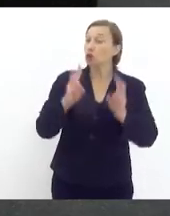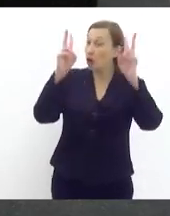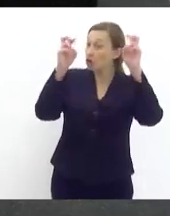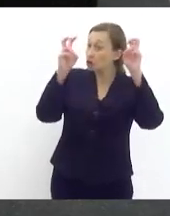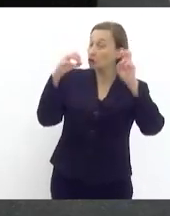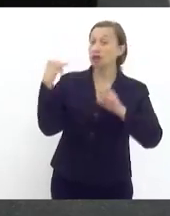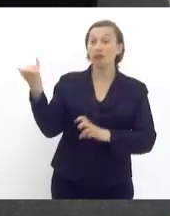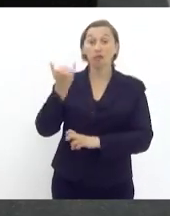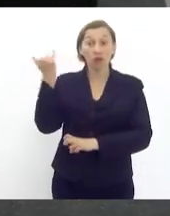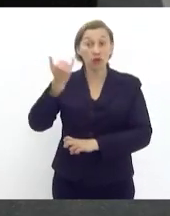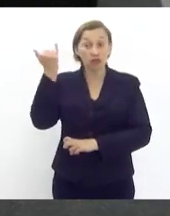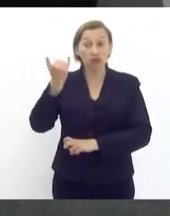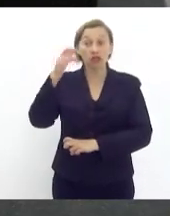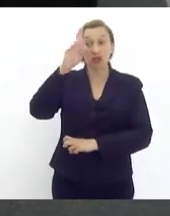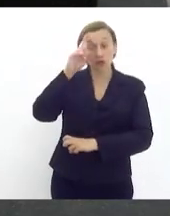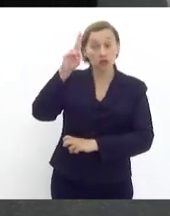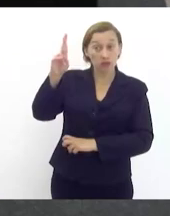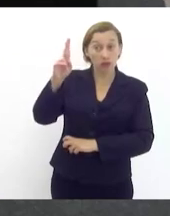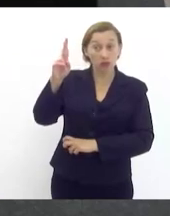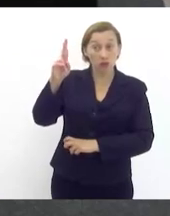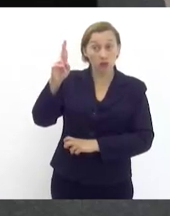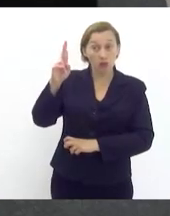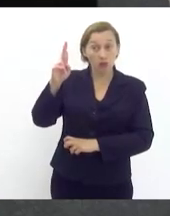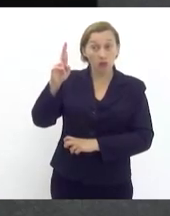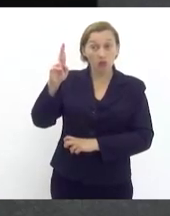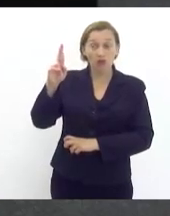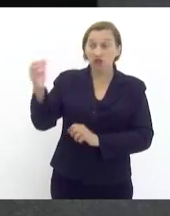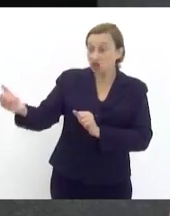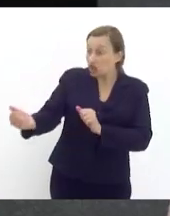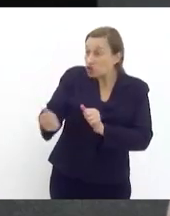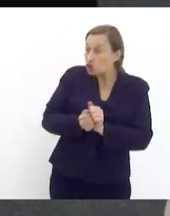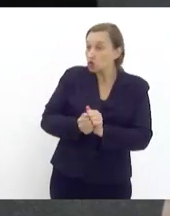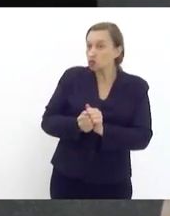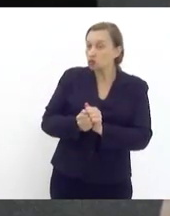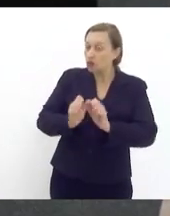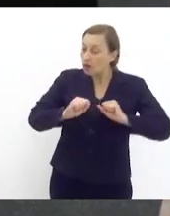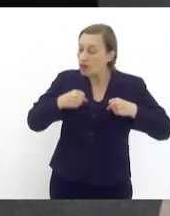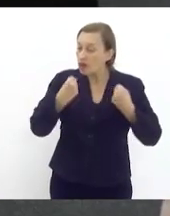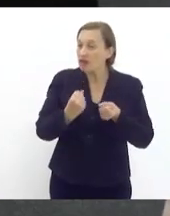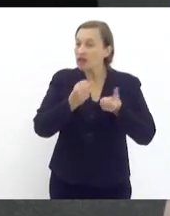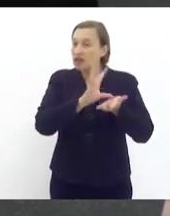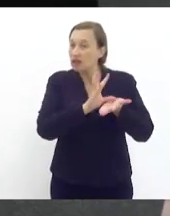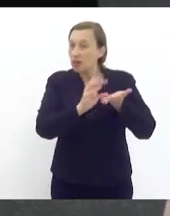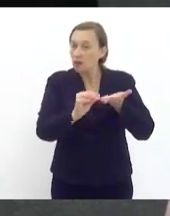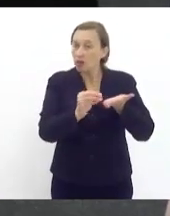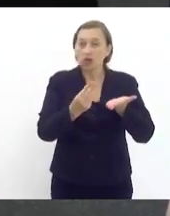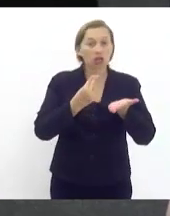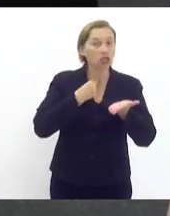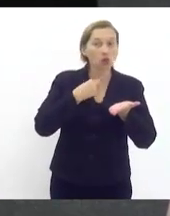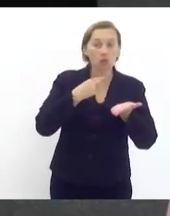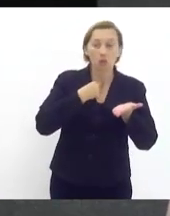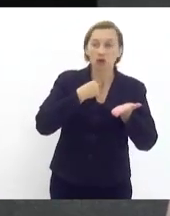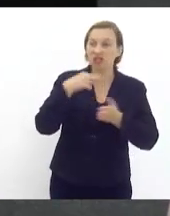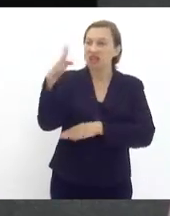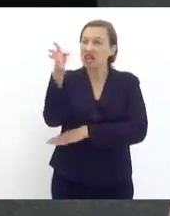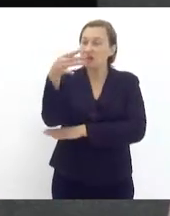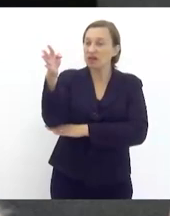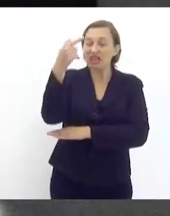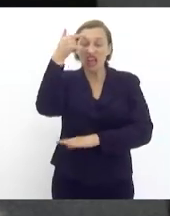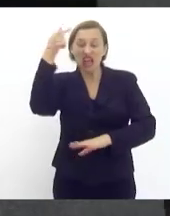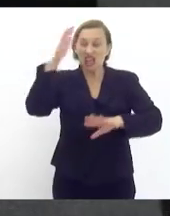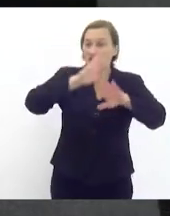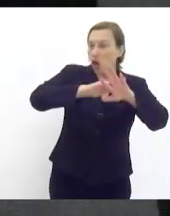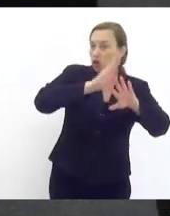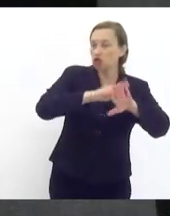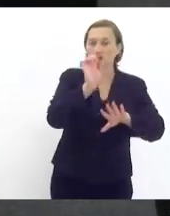impõe que vossa excelência vem a capitaniar a defesa dessa pauta que não pode ter Bandeira ideológica é